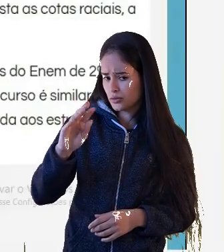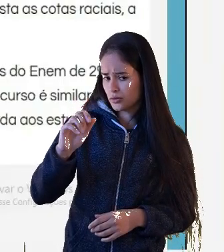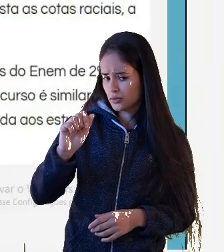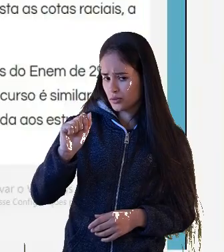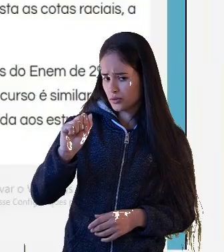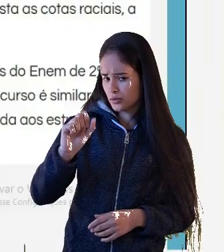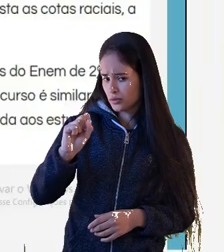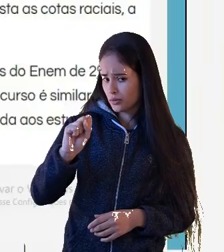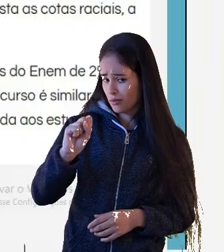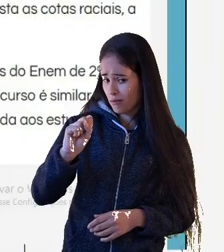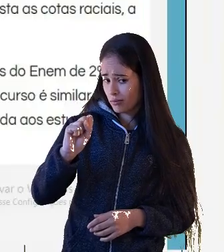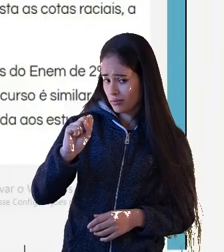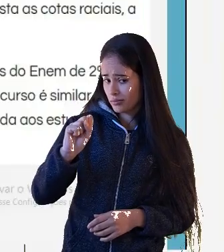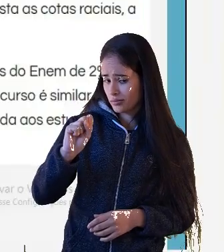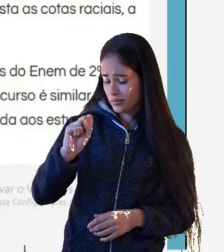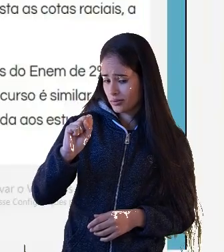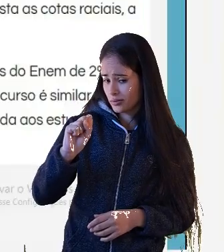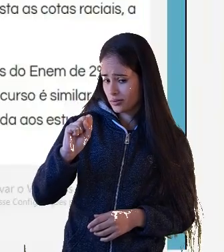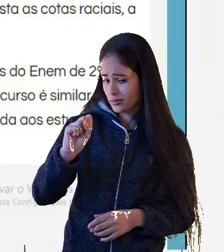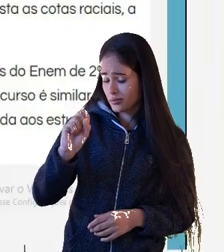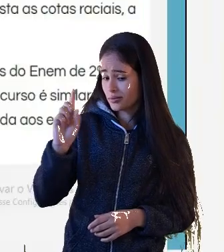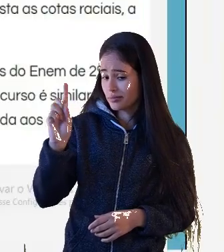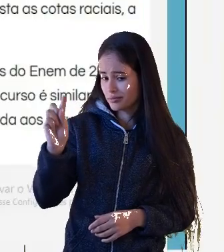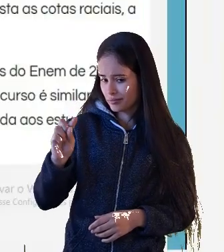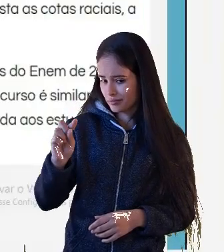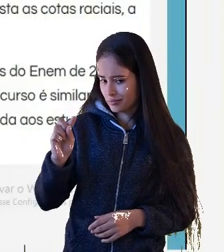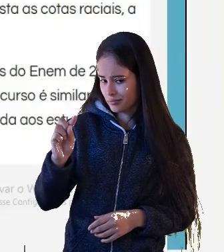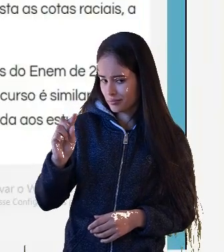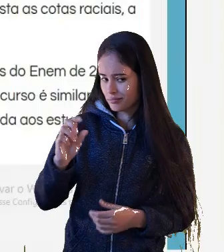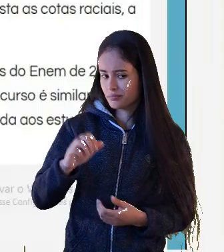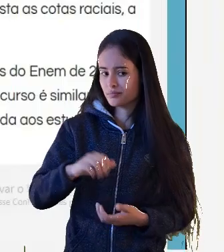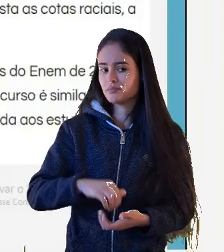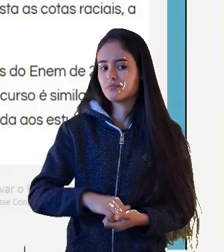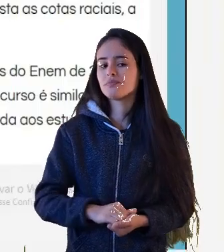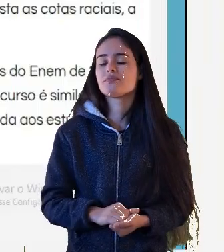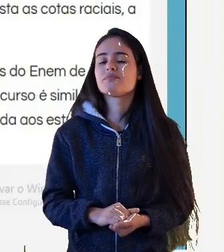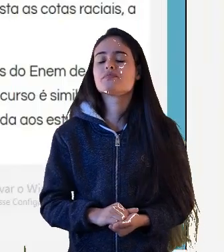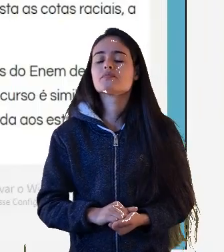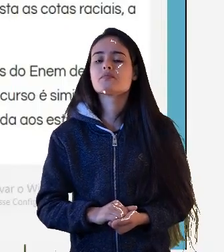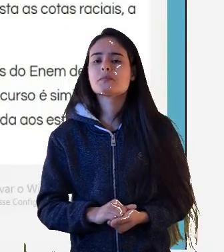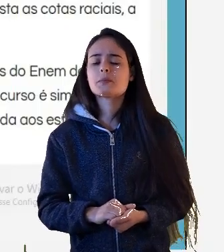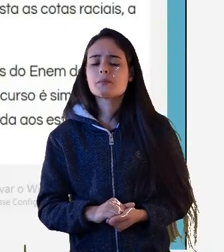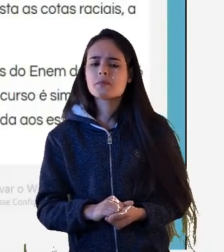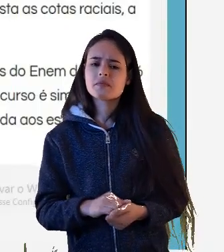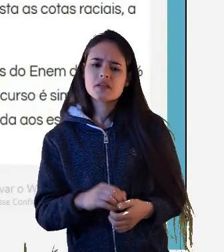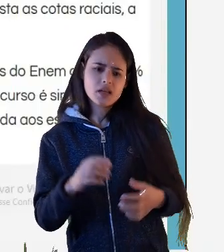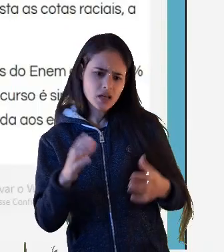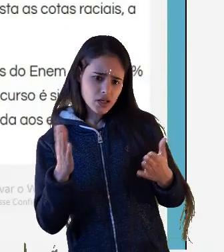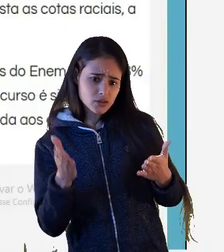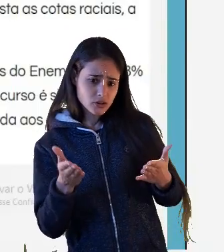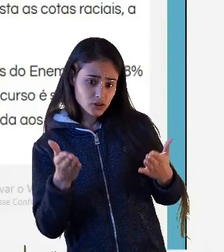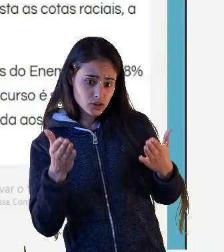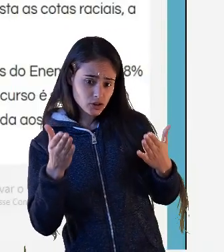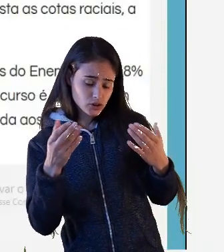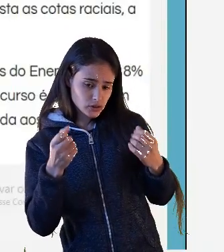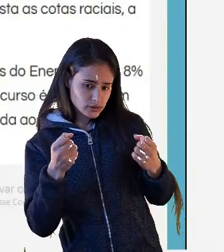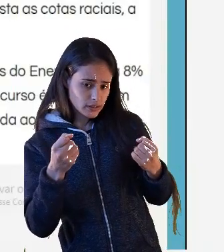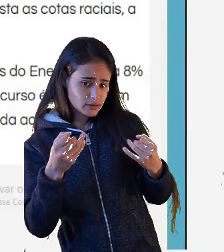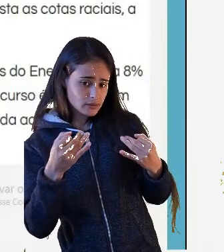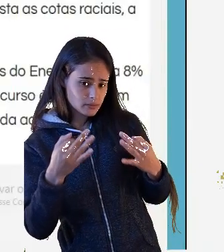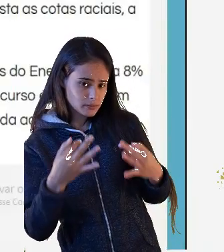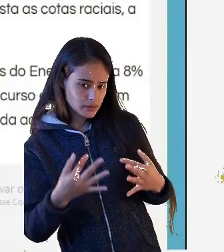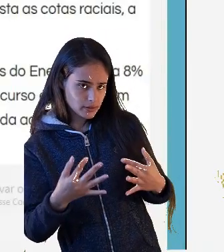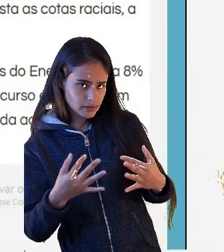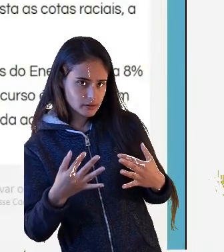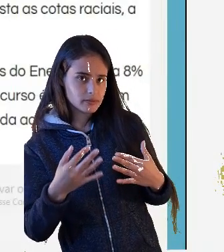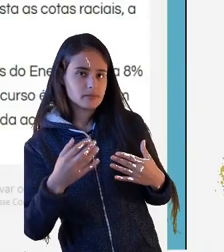mas são ao vivo, né, síncronos, e a gente tem que passar por esse curso para fazer parte da banca, e tem que se atualizar, né, não pode fazer o curso e